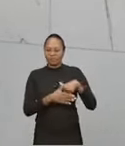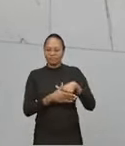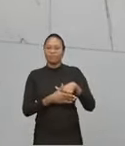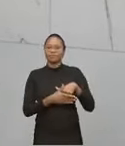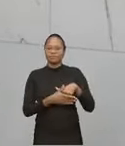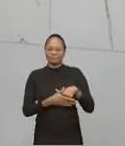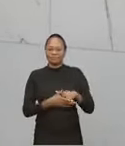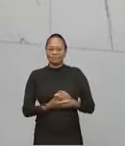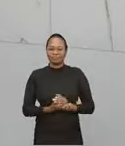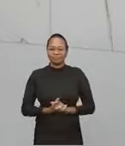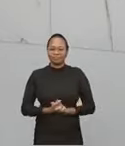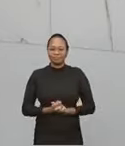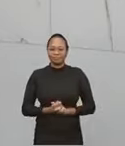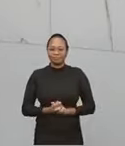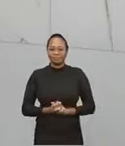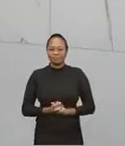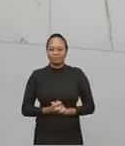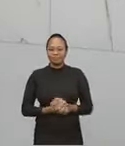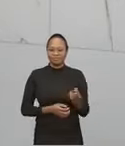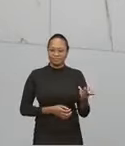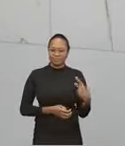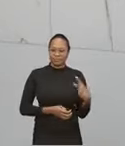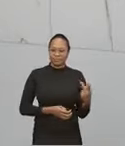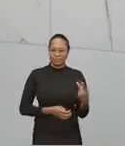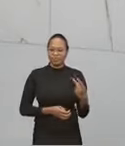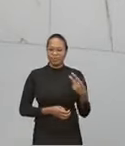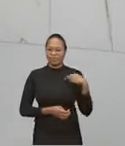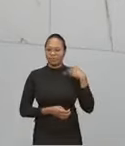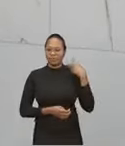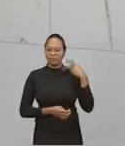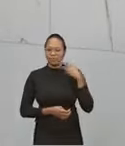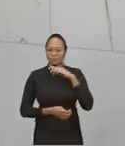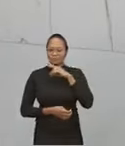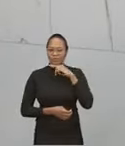nós, Niltinho, jogou o rebolinho assim.